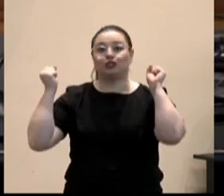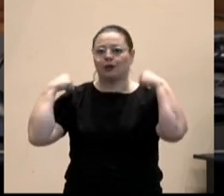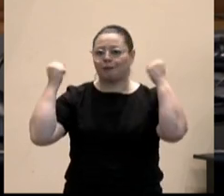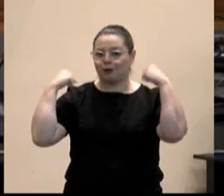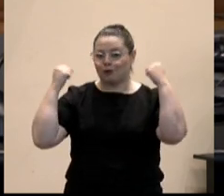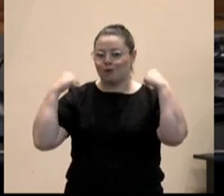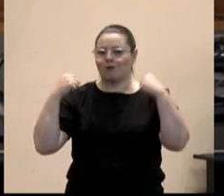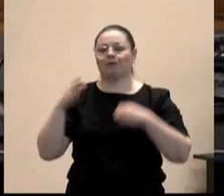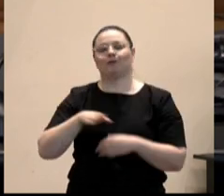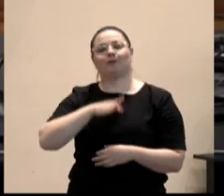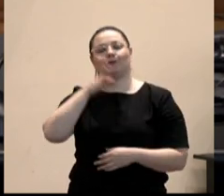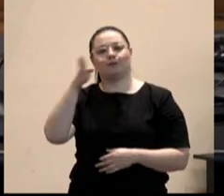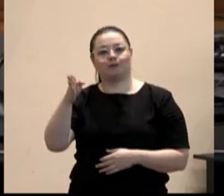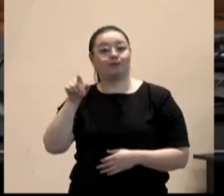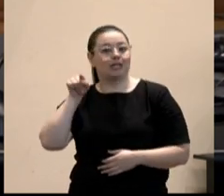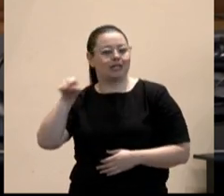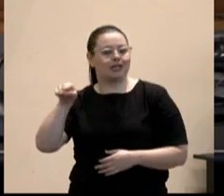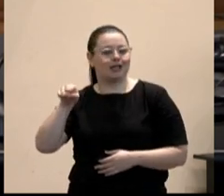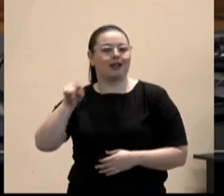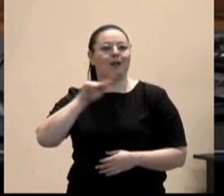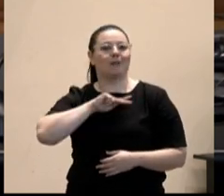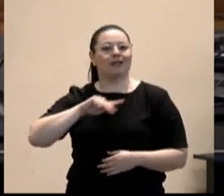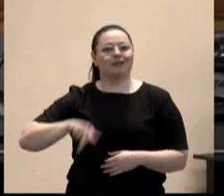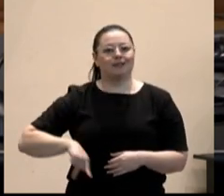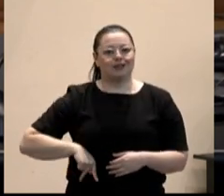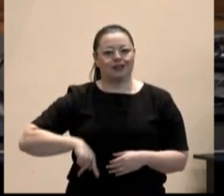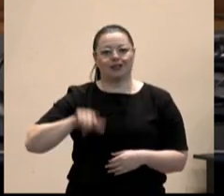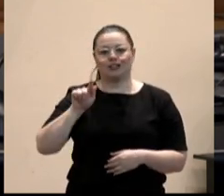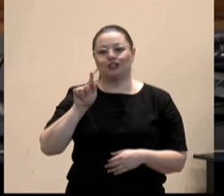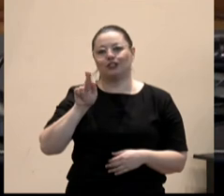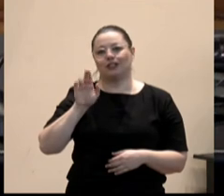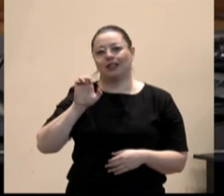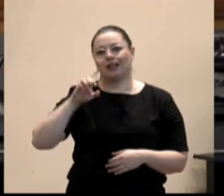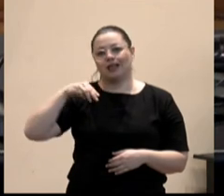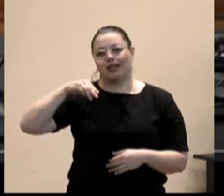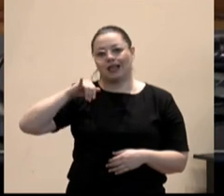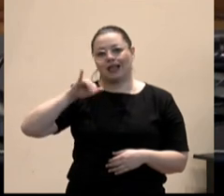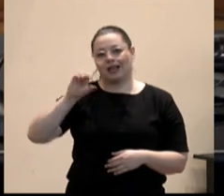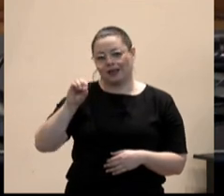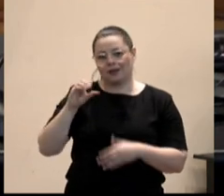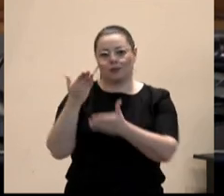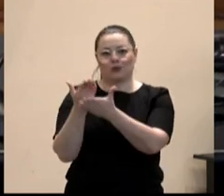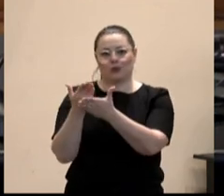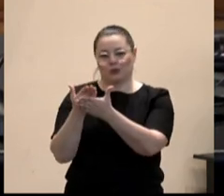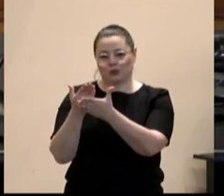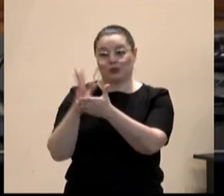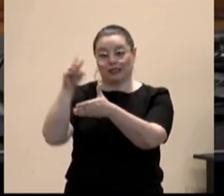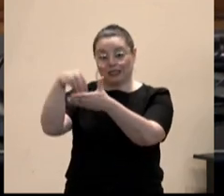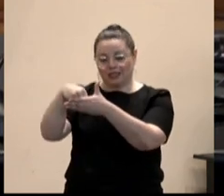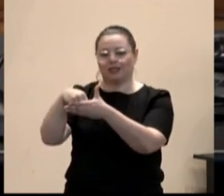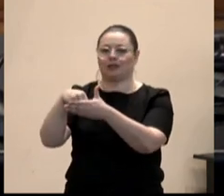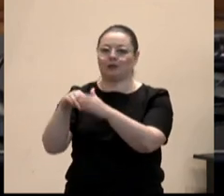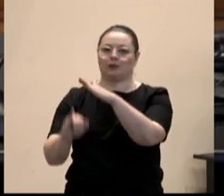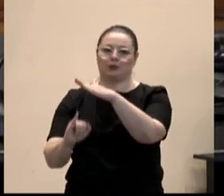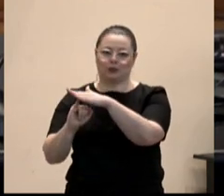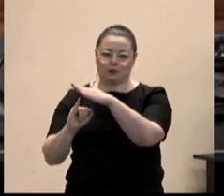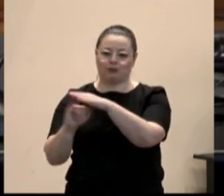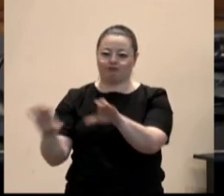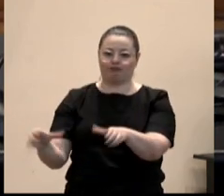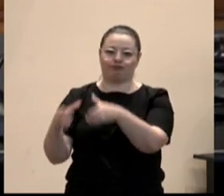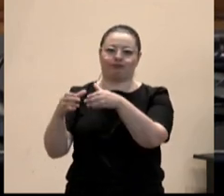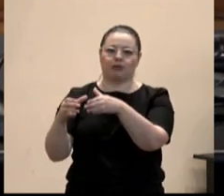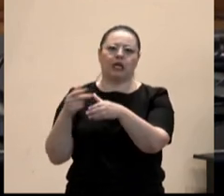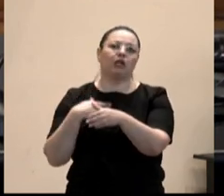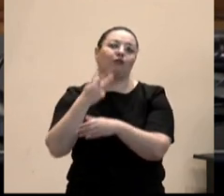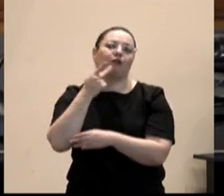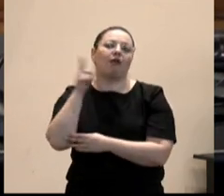E ela foi presidente do Grêmio do Instituto Federal. Eu não estou dizendo que o Instituto é melhor do